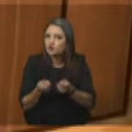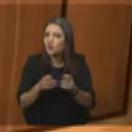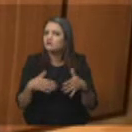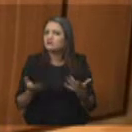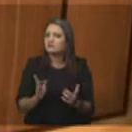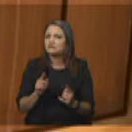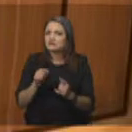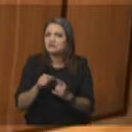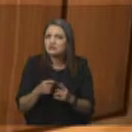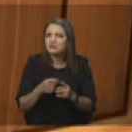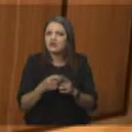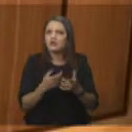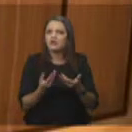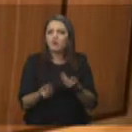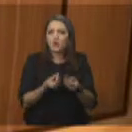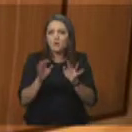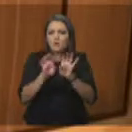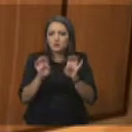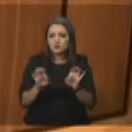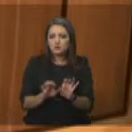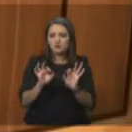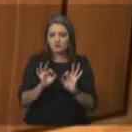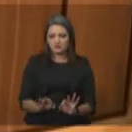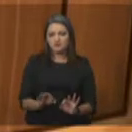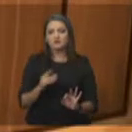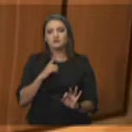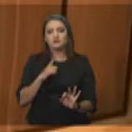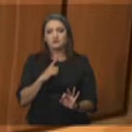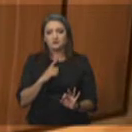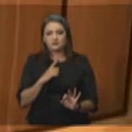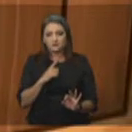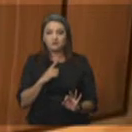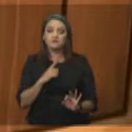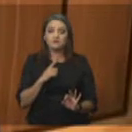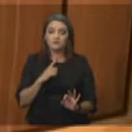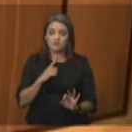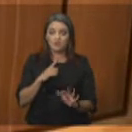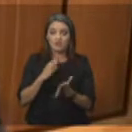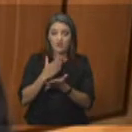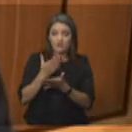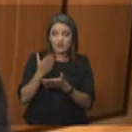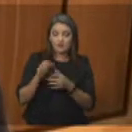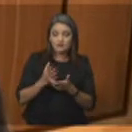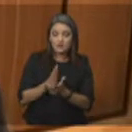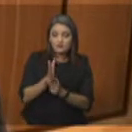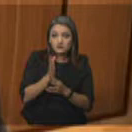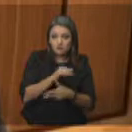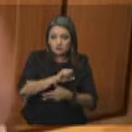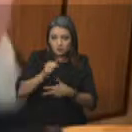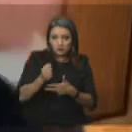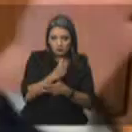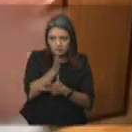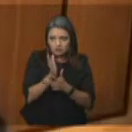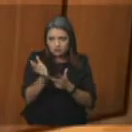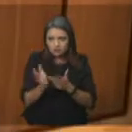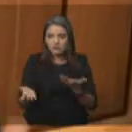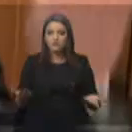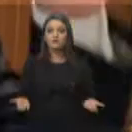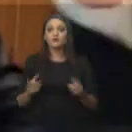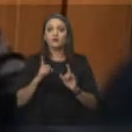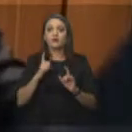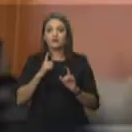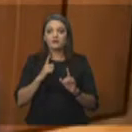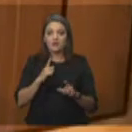governança e uma estruturação concreta do que se chama de divisão informacional de poderes. Na tríade dogmática, compartilhamento,